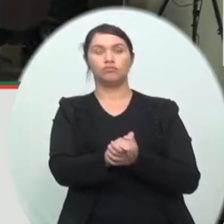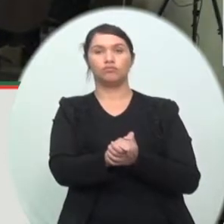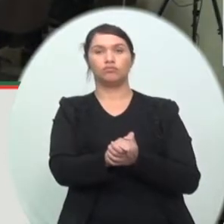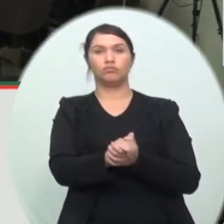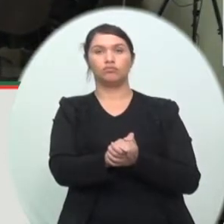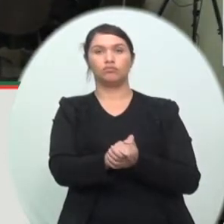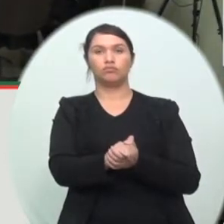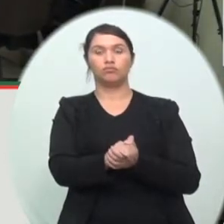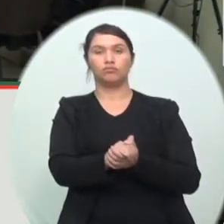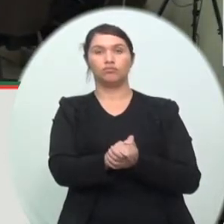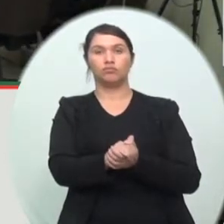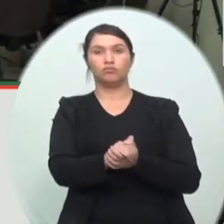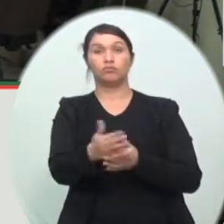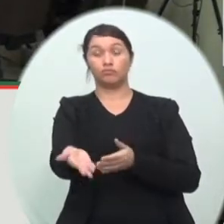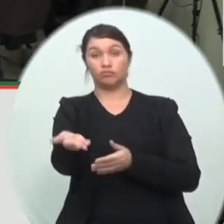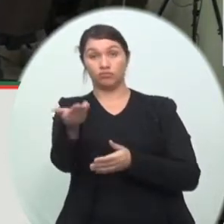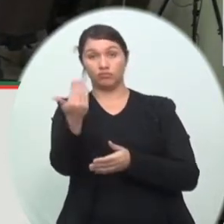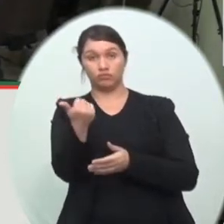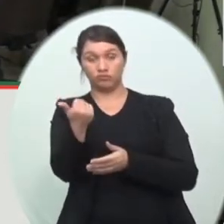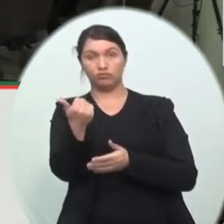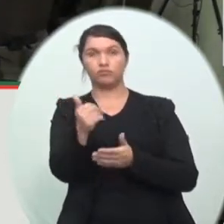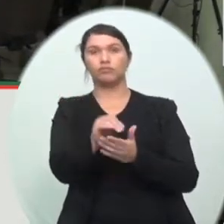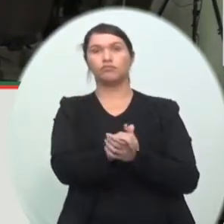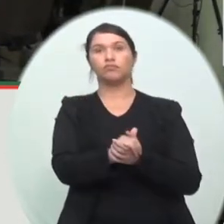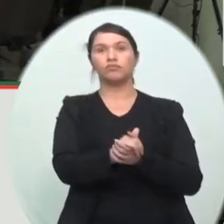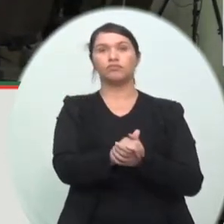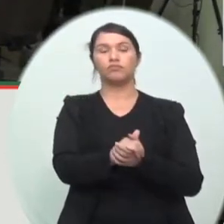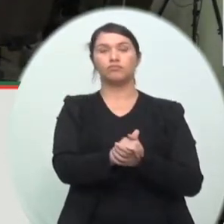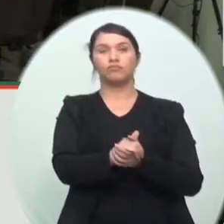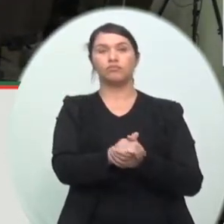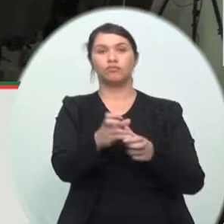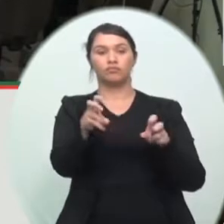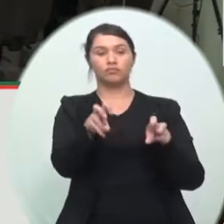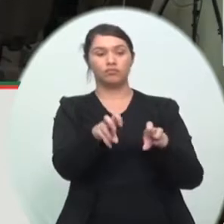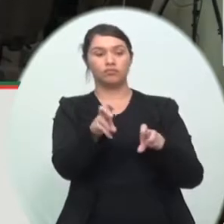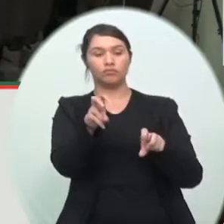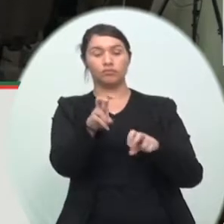Capacidade Funeral Voluntário, para que